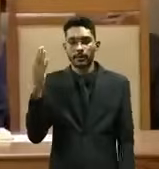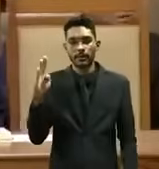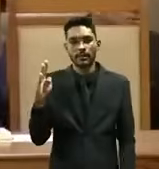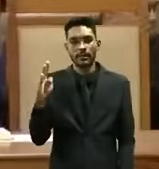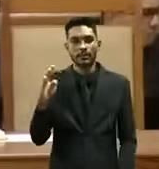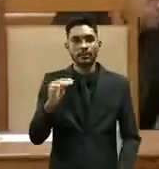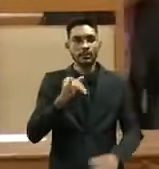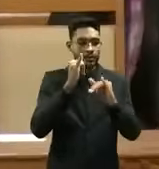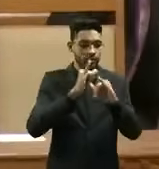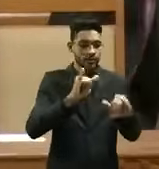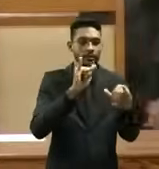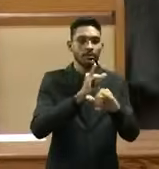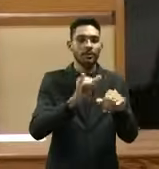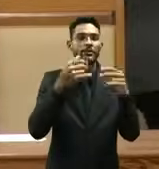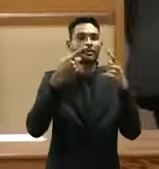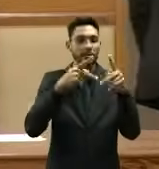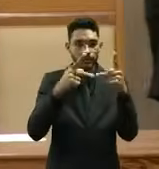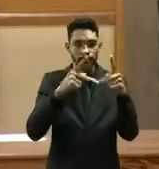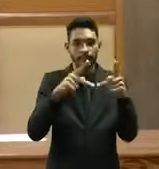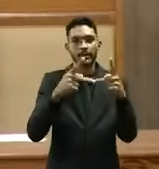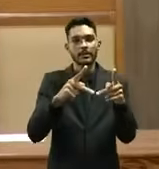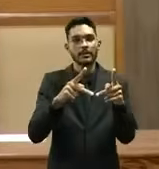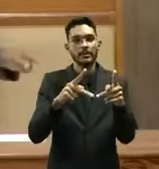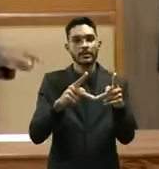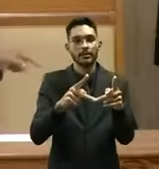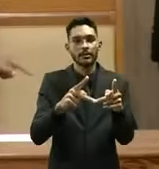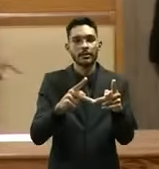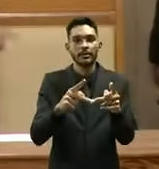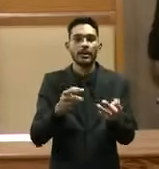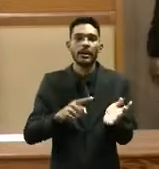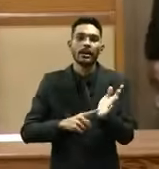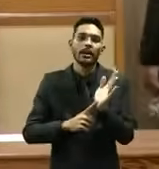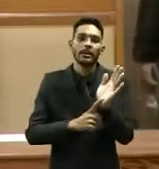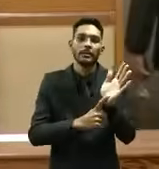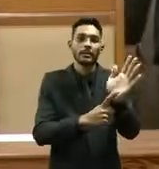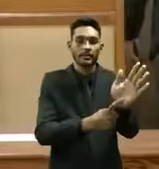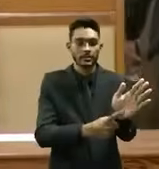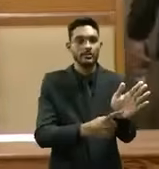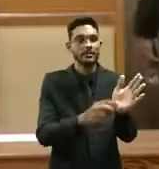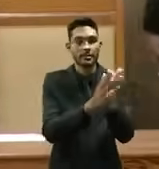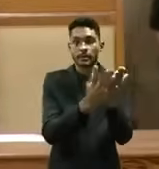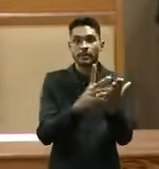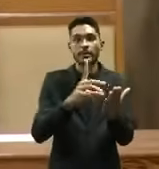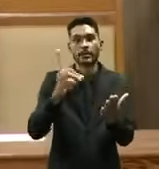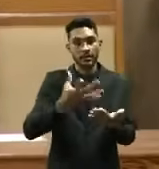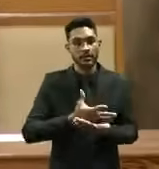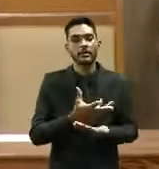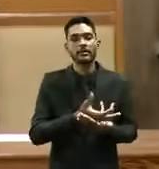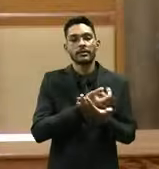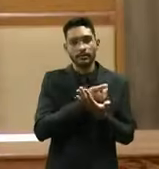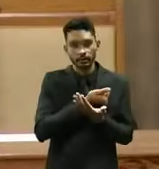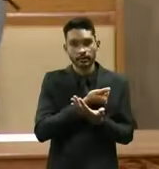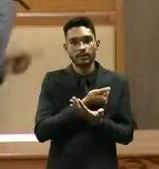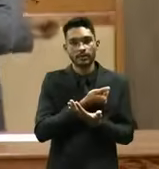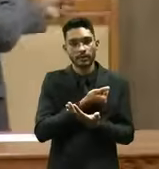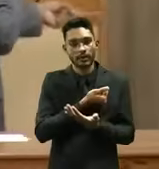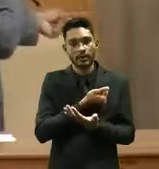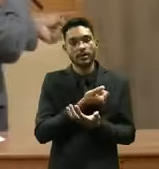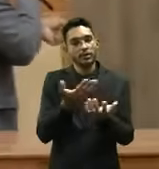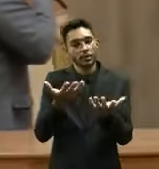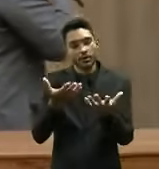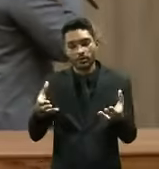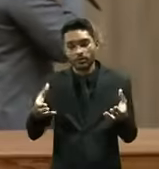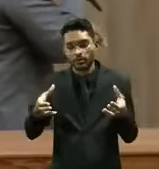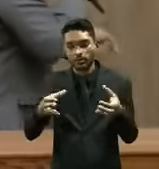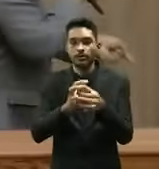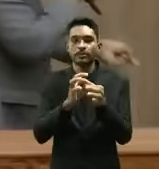desgraçado prostituta miserável destruído do pecado para o reino da da Luz essa pessoa também está do mesmo lado